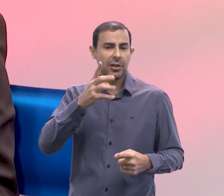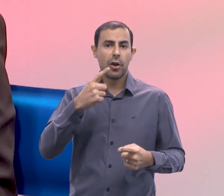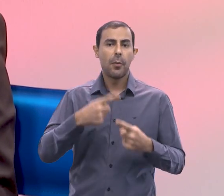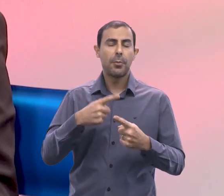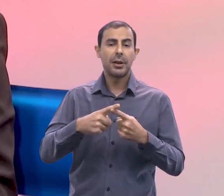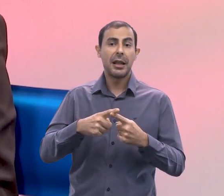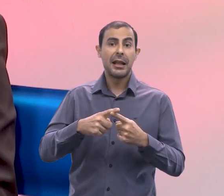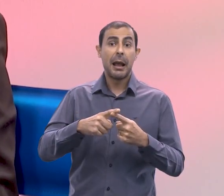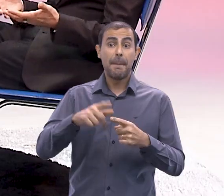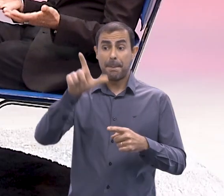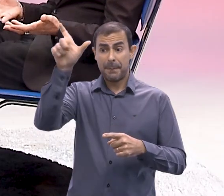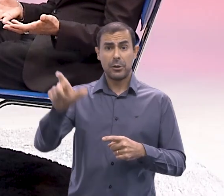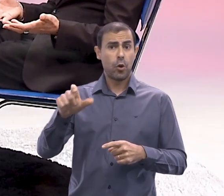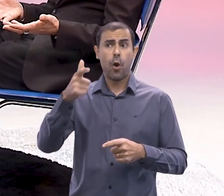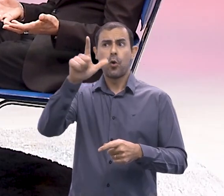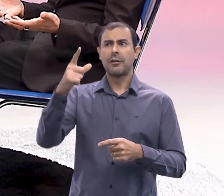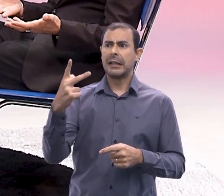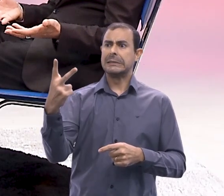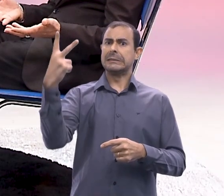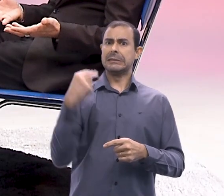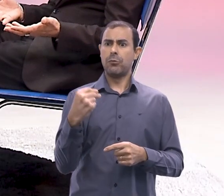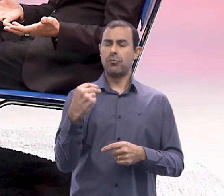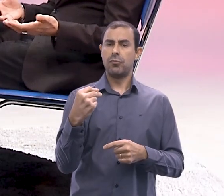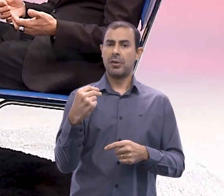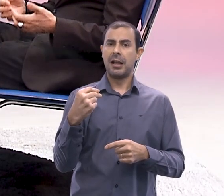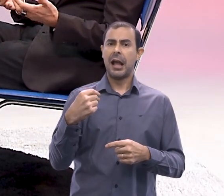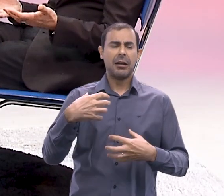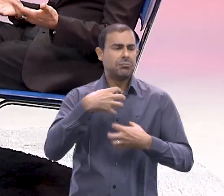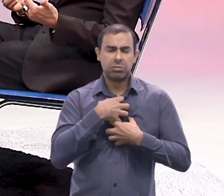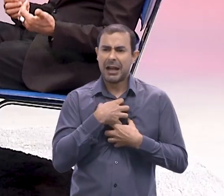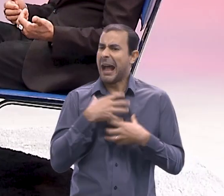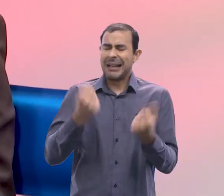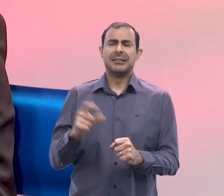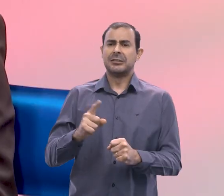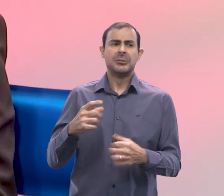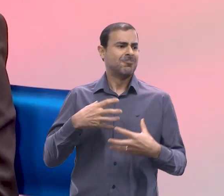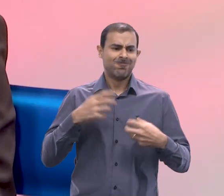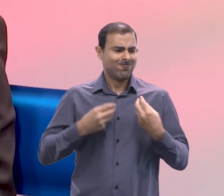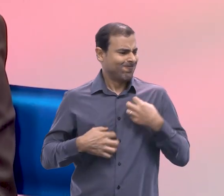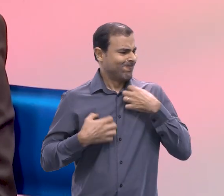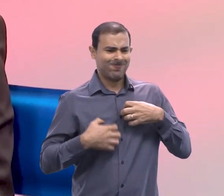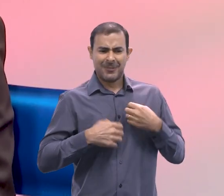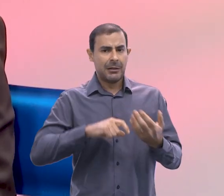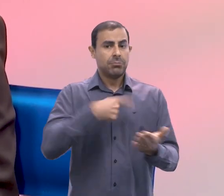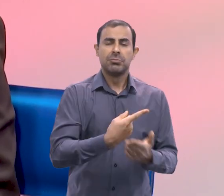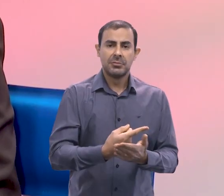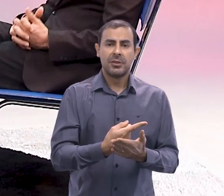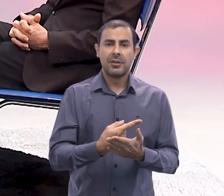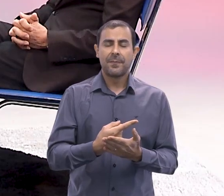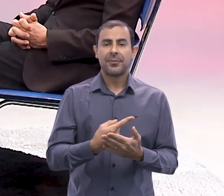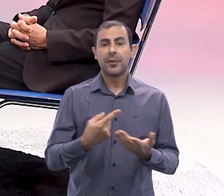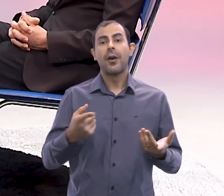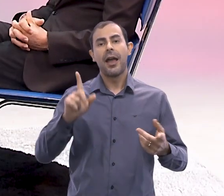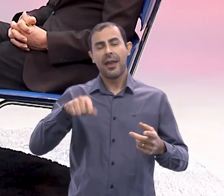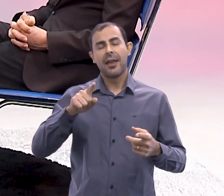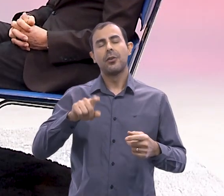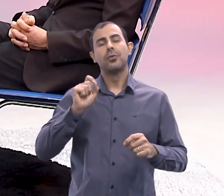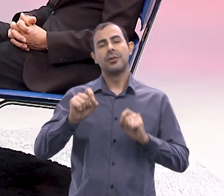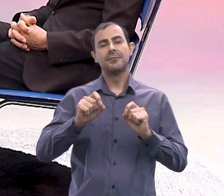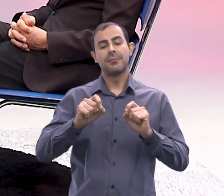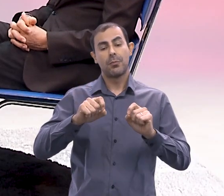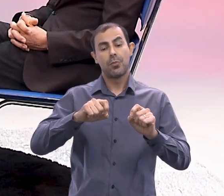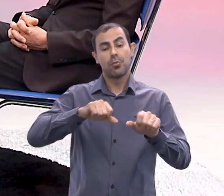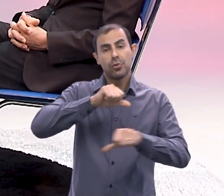saber lidar com o não. E o não é necessário porque o mundo não gira em torno do que eu acho e que penso. Essa mudança